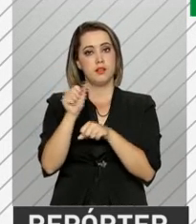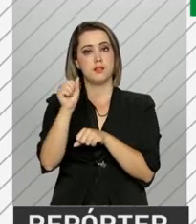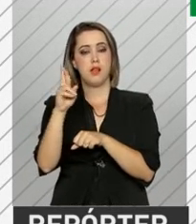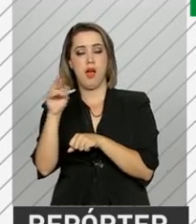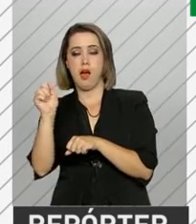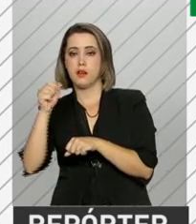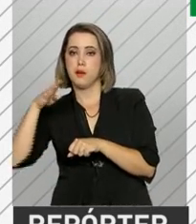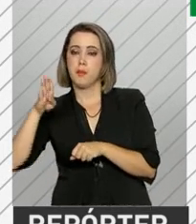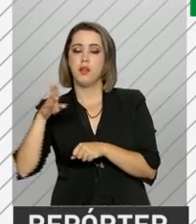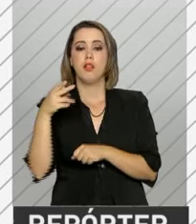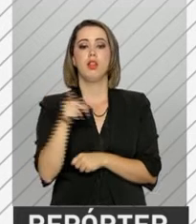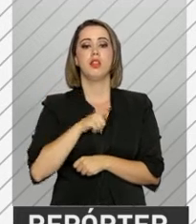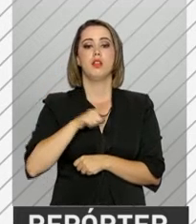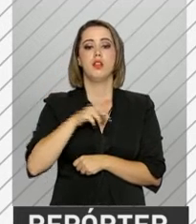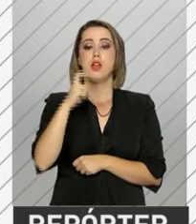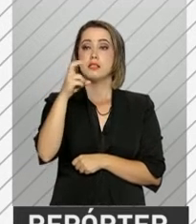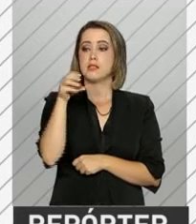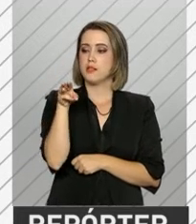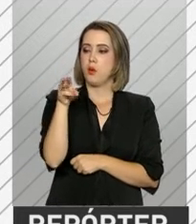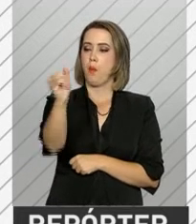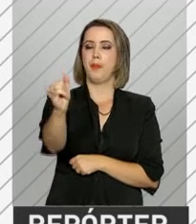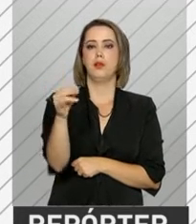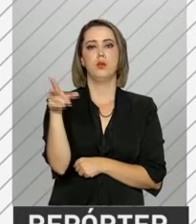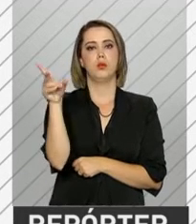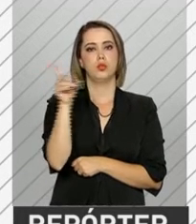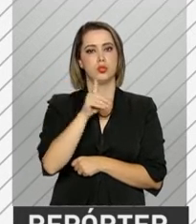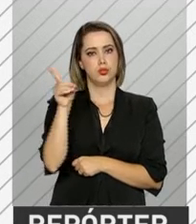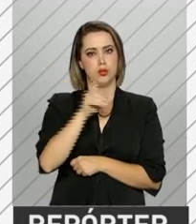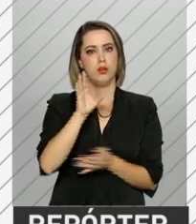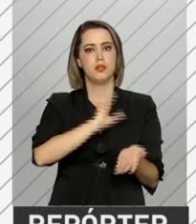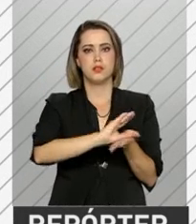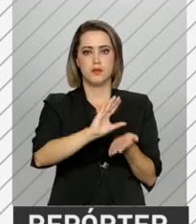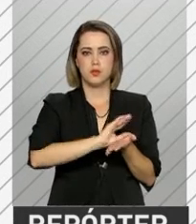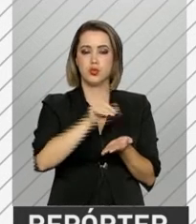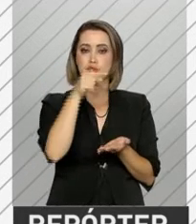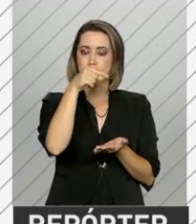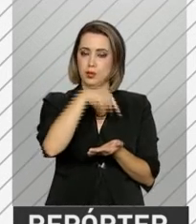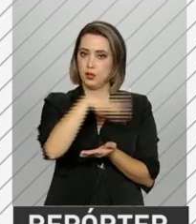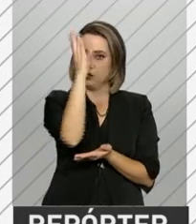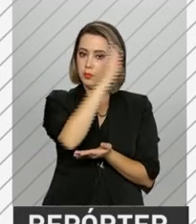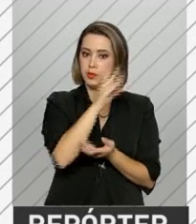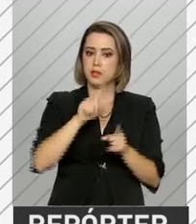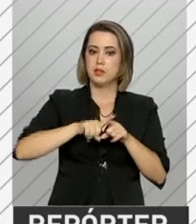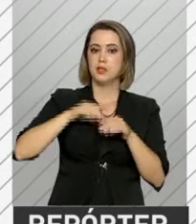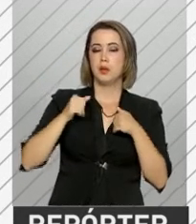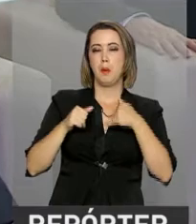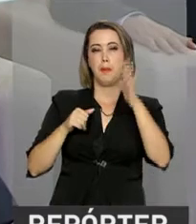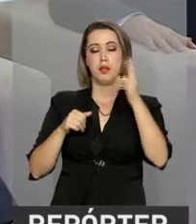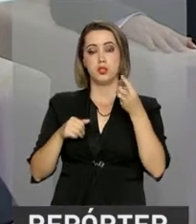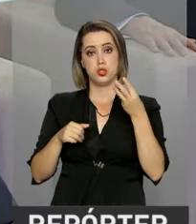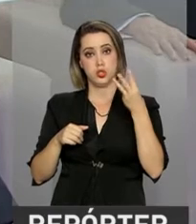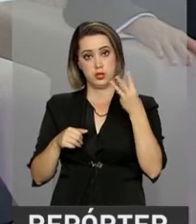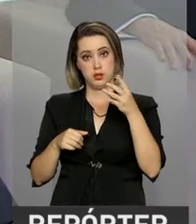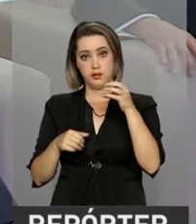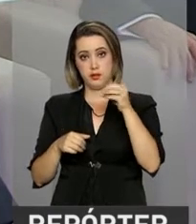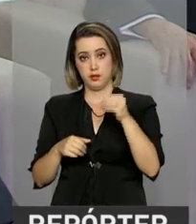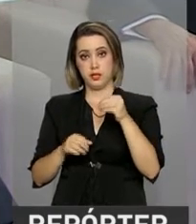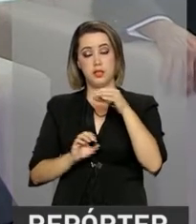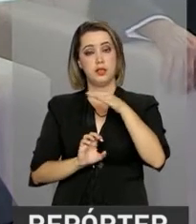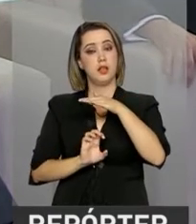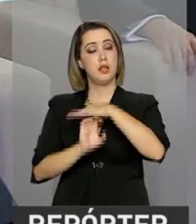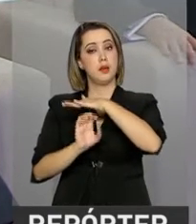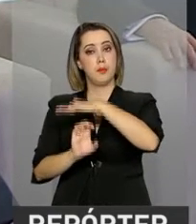brasil mais de 30 empresas brasileiras têm escritório nos emirados árabes unidos à tarde o ministro